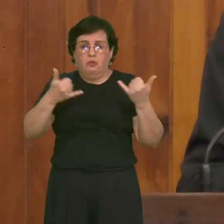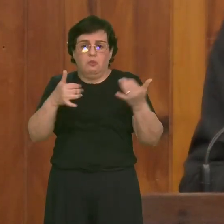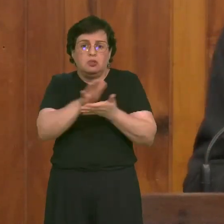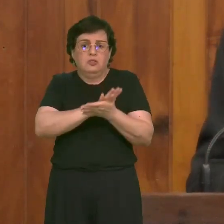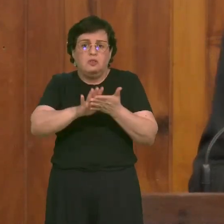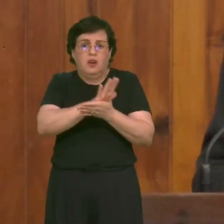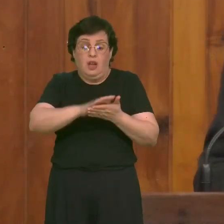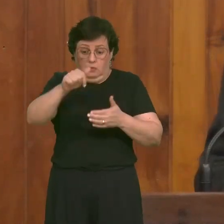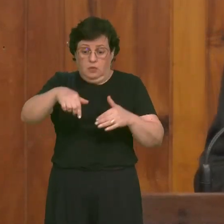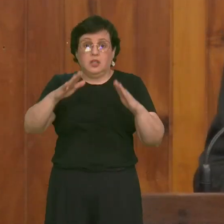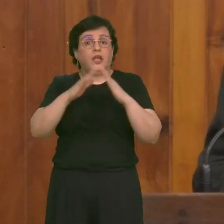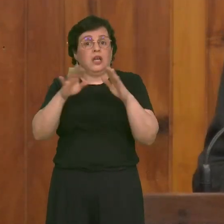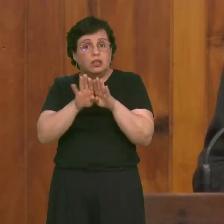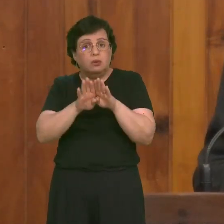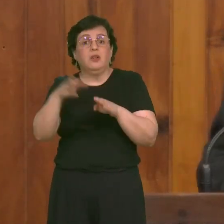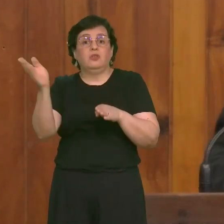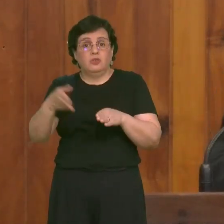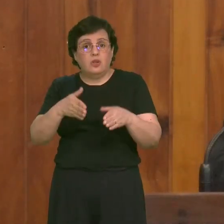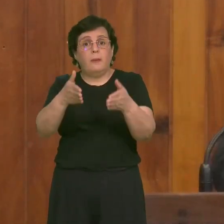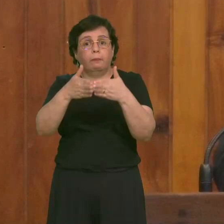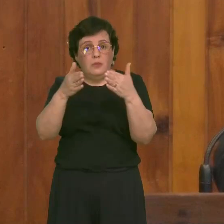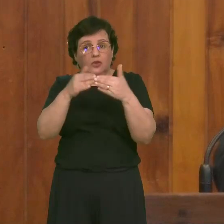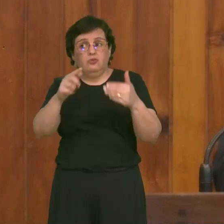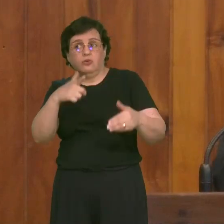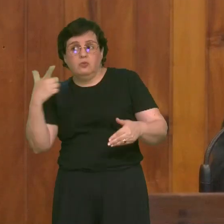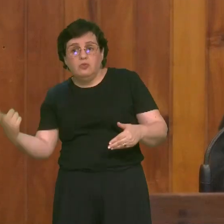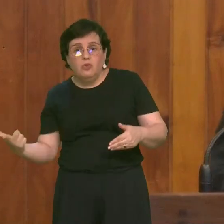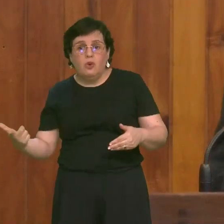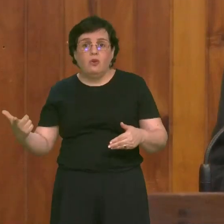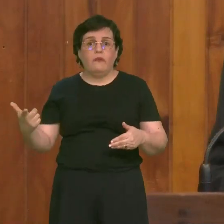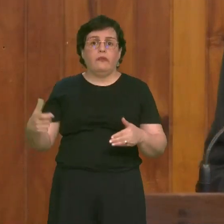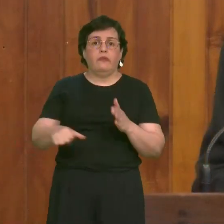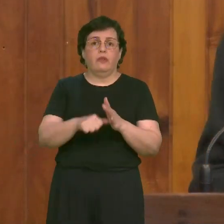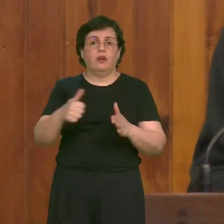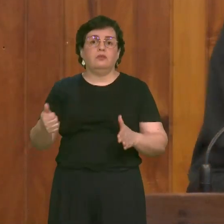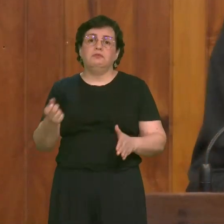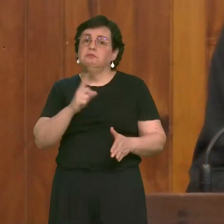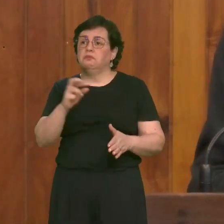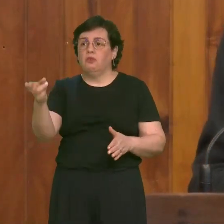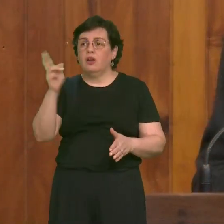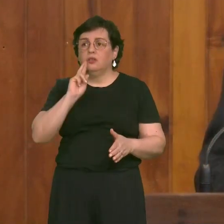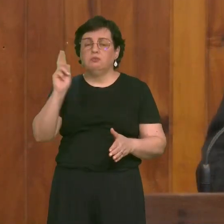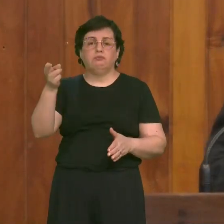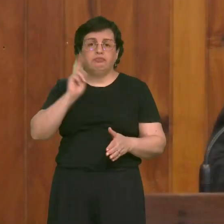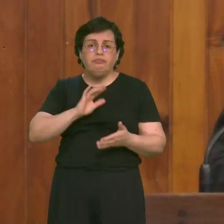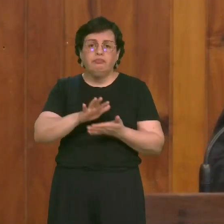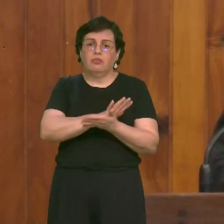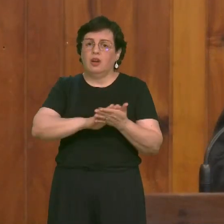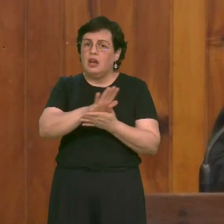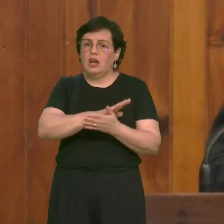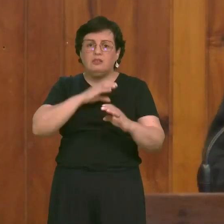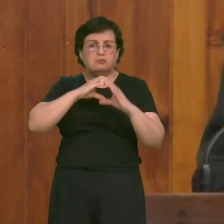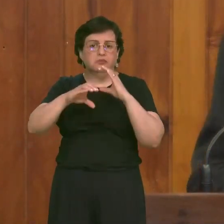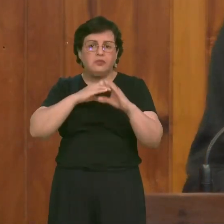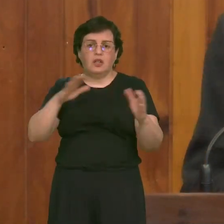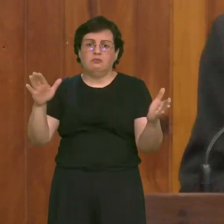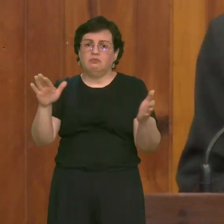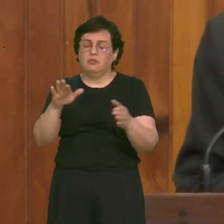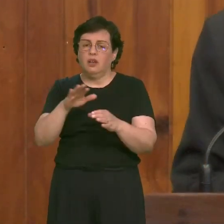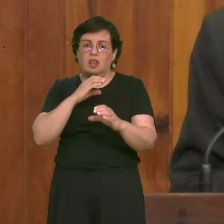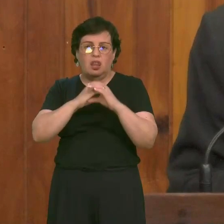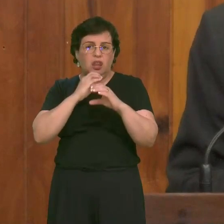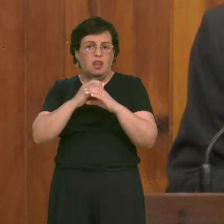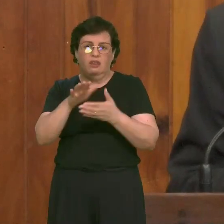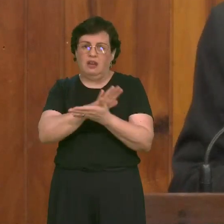para essa casa que já foi solicitado em outras ocasiões inclusive e não foi remetido não há informação na imprensa essa questão